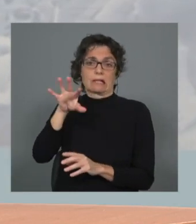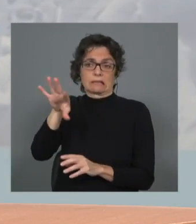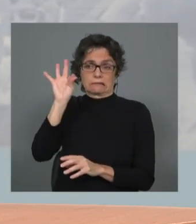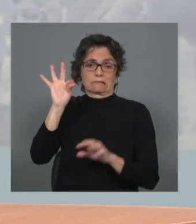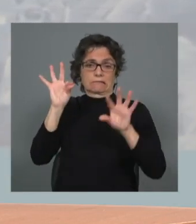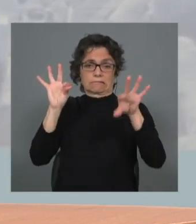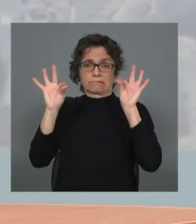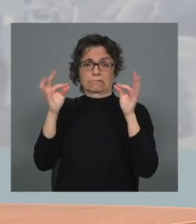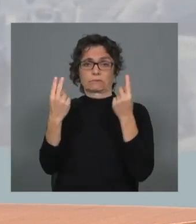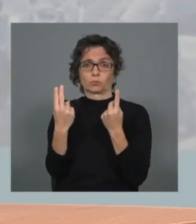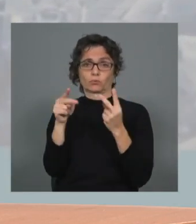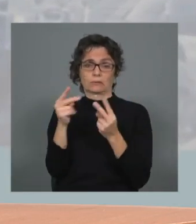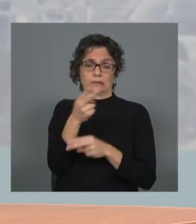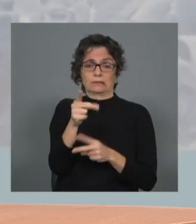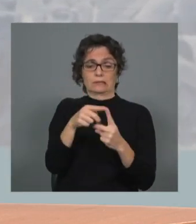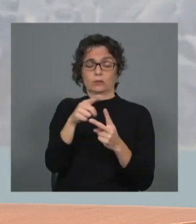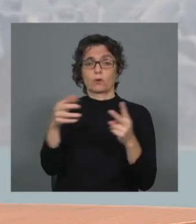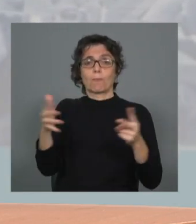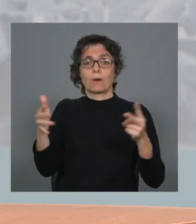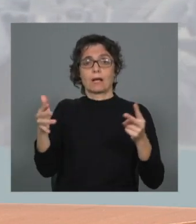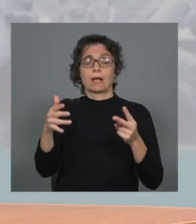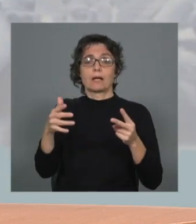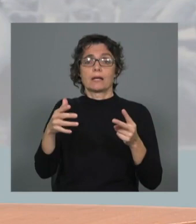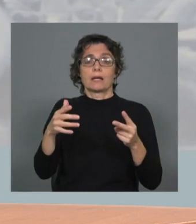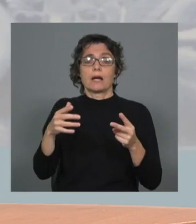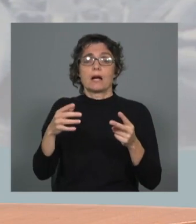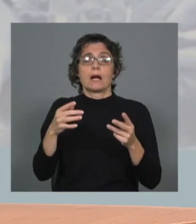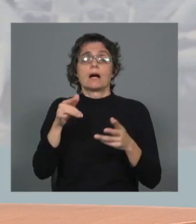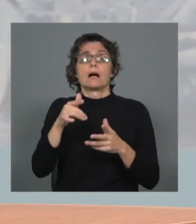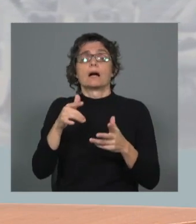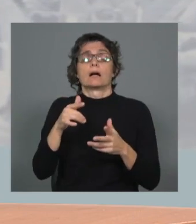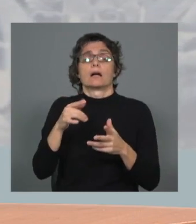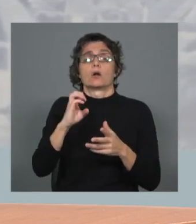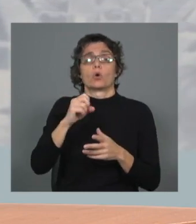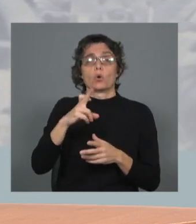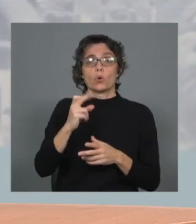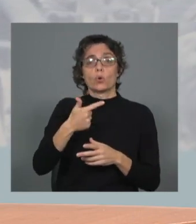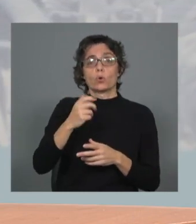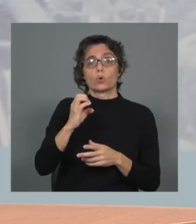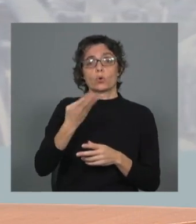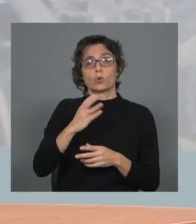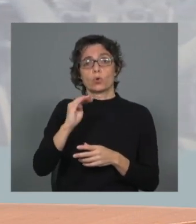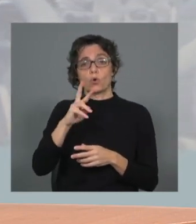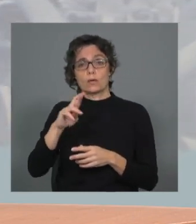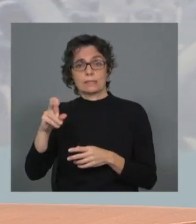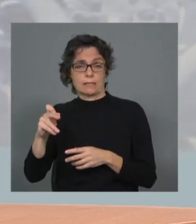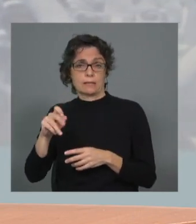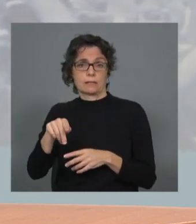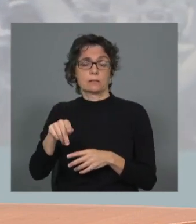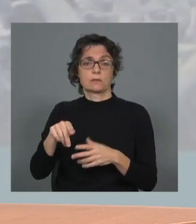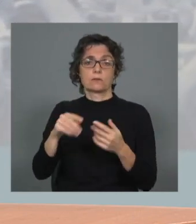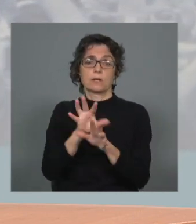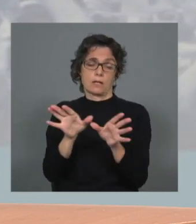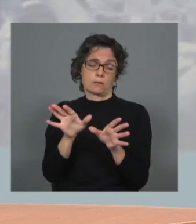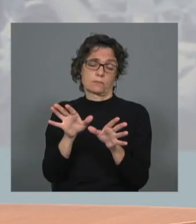de maioria ortodoxa, com uma relação muito forte com o Mediterrâneo e com os fluxos migratórios que estão a bater à porta da União Europeia, a mensagem está